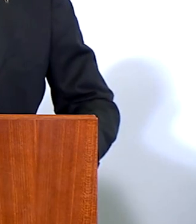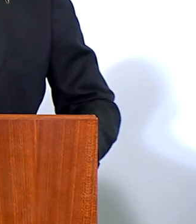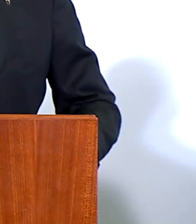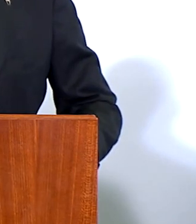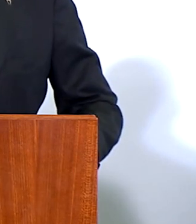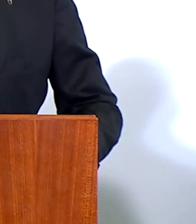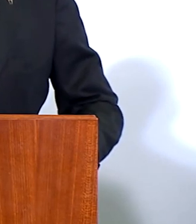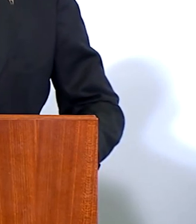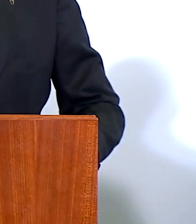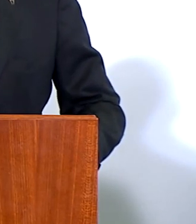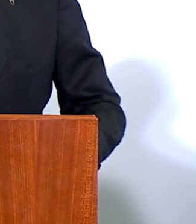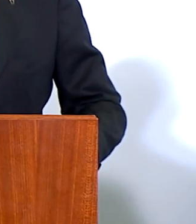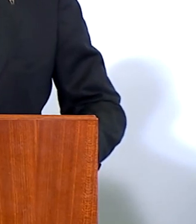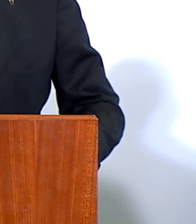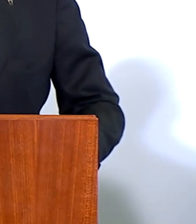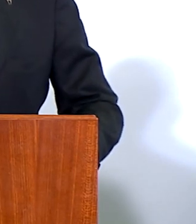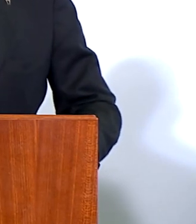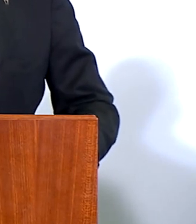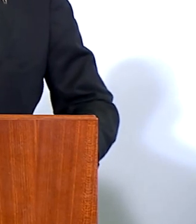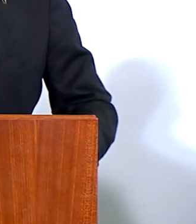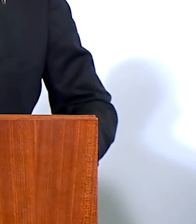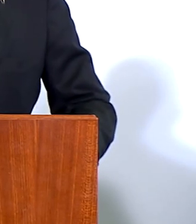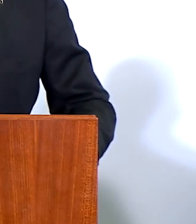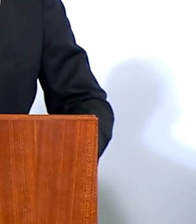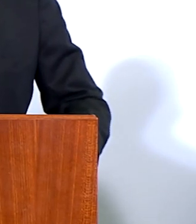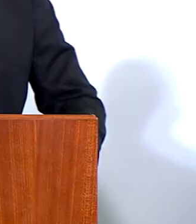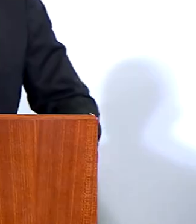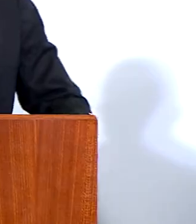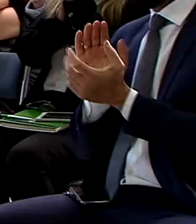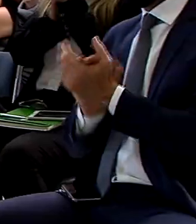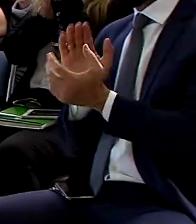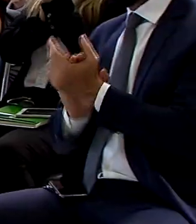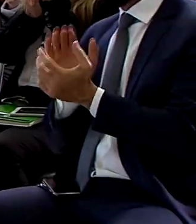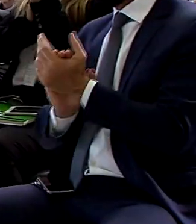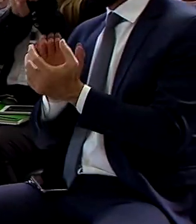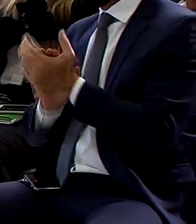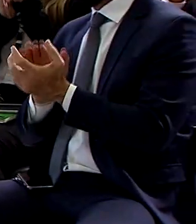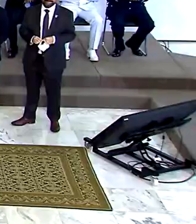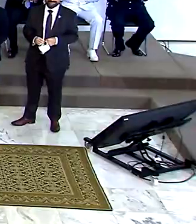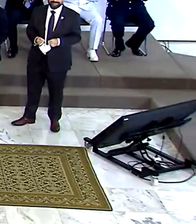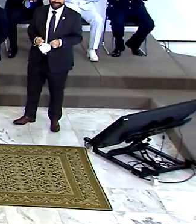questão, são tão sensível, vocês poderão em muito nos ajudar no futuro do Brasil.